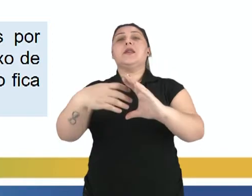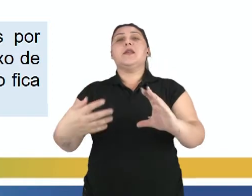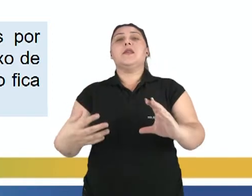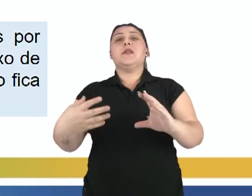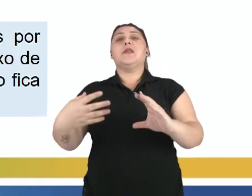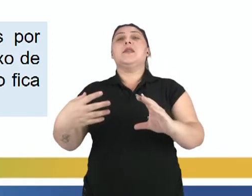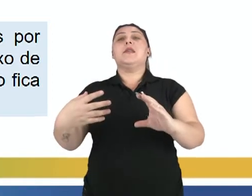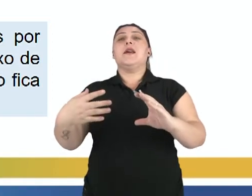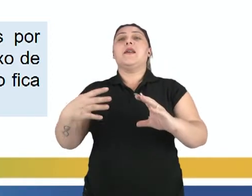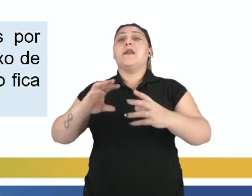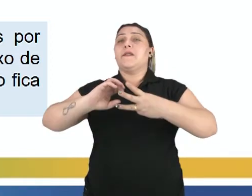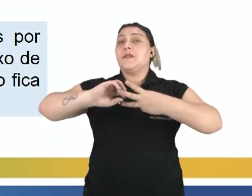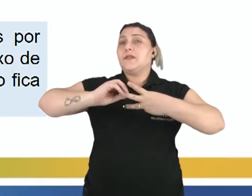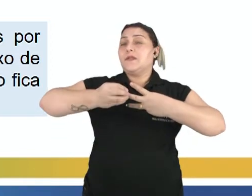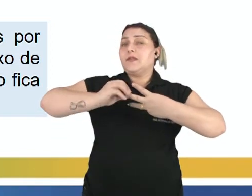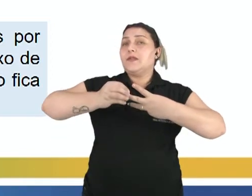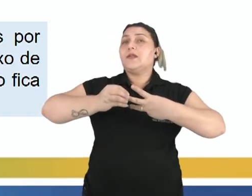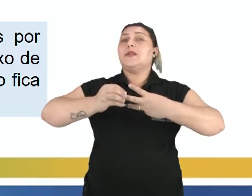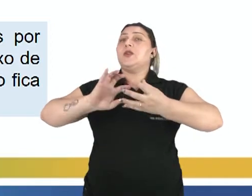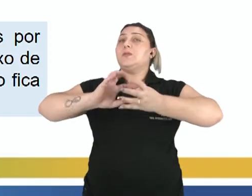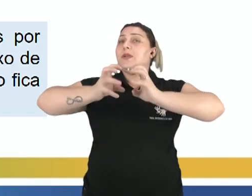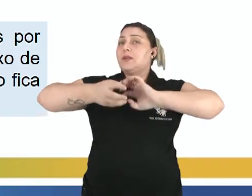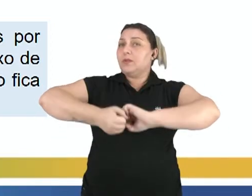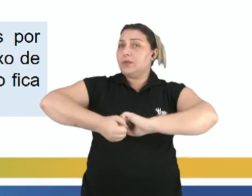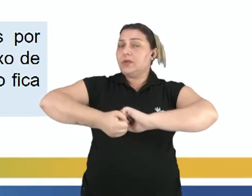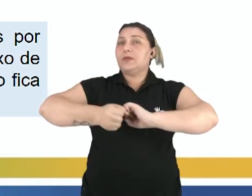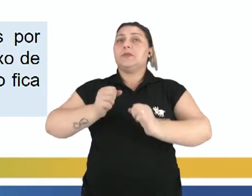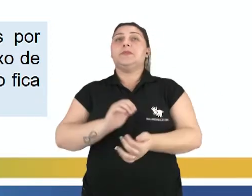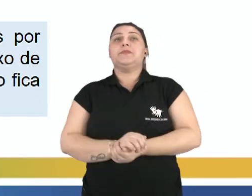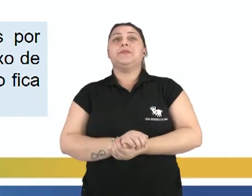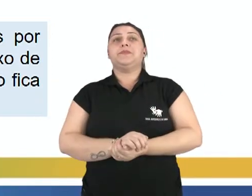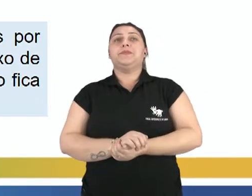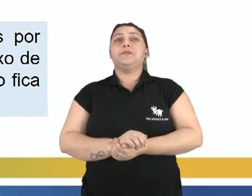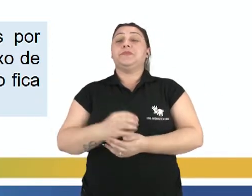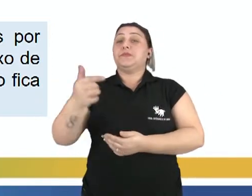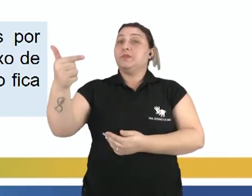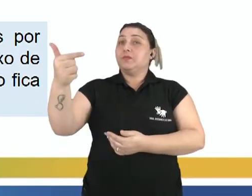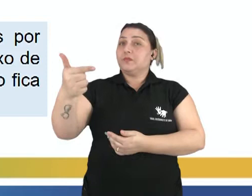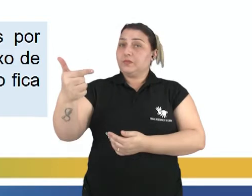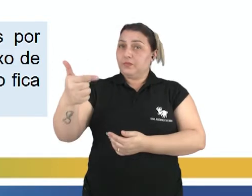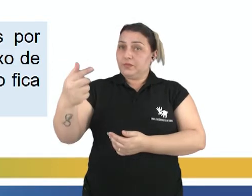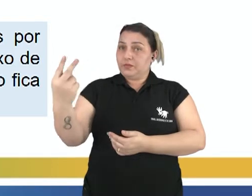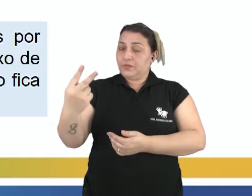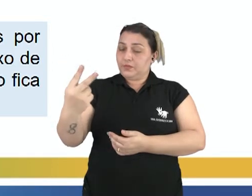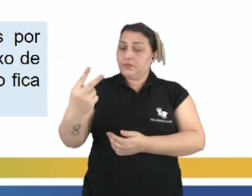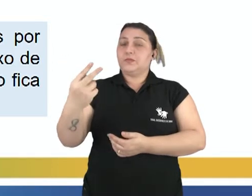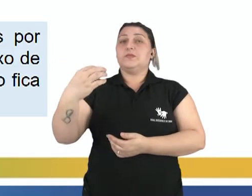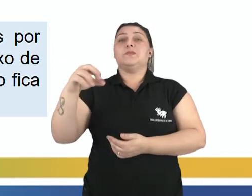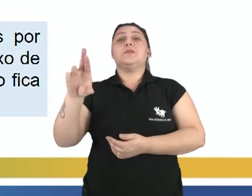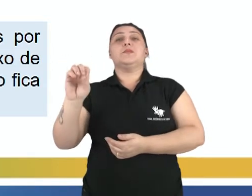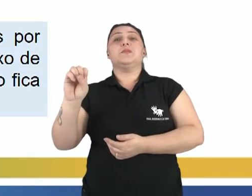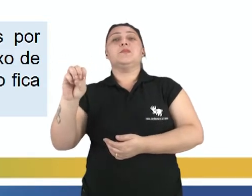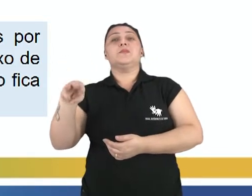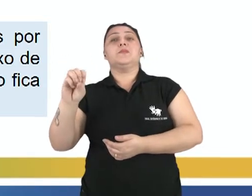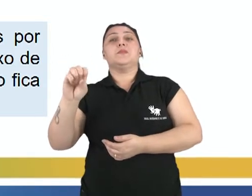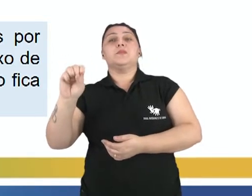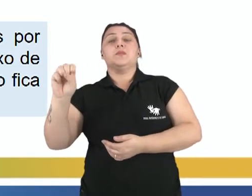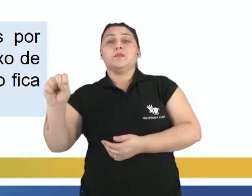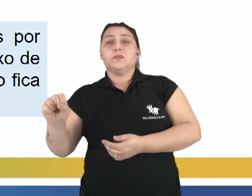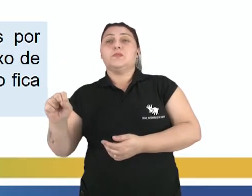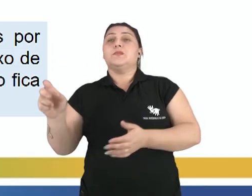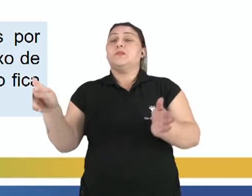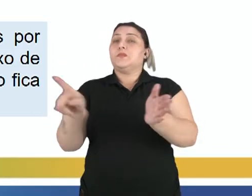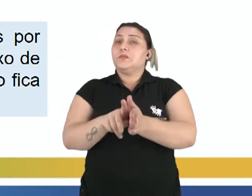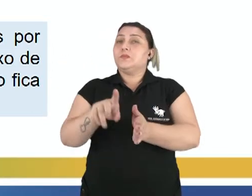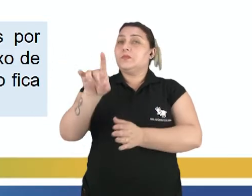características fisiológicas, características de metabolismo, E 2 cromossomos são especiais, ou seja, eles são cromossomos